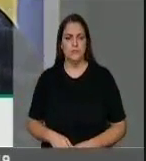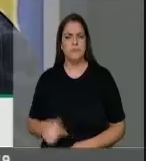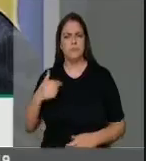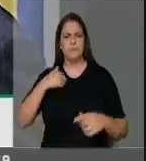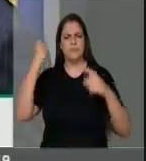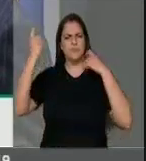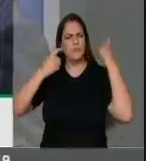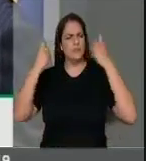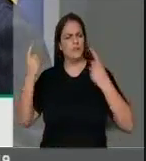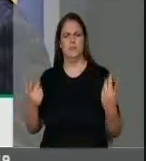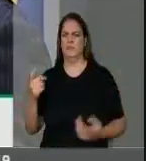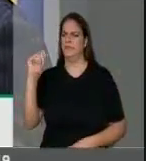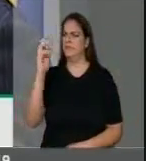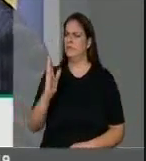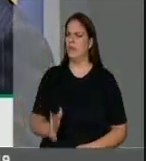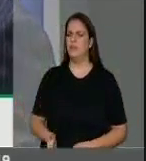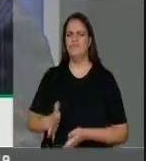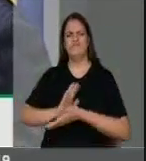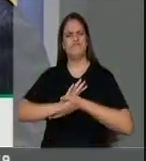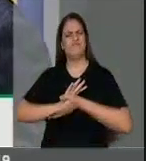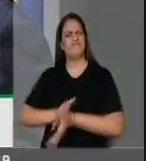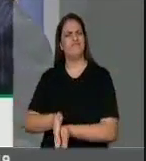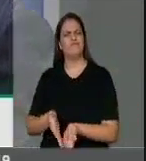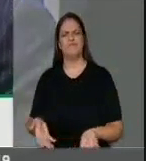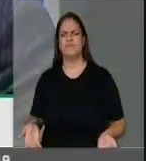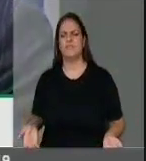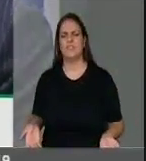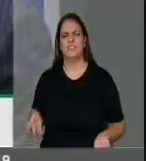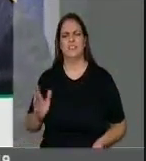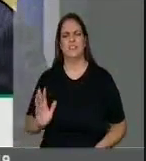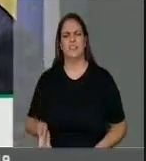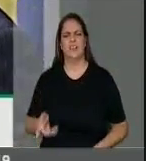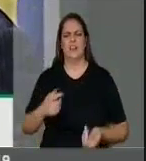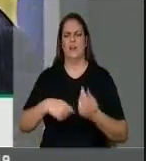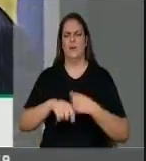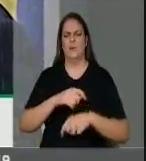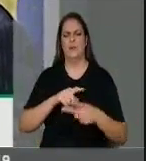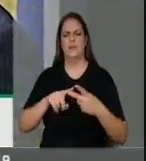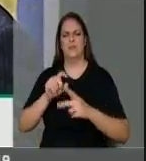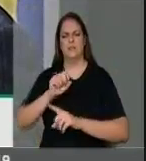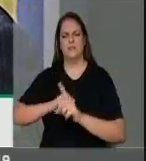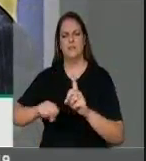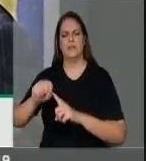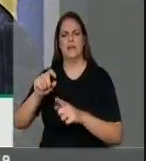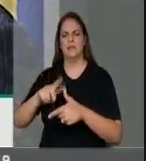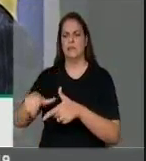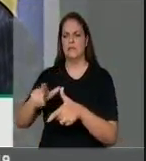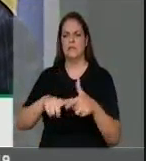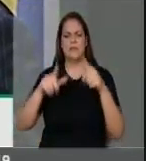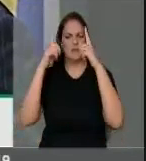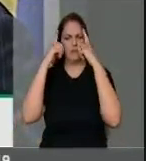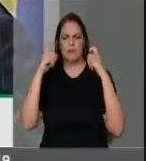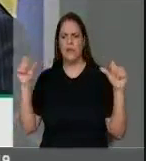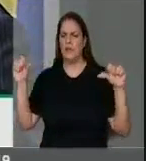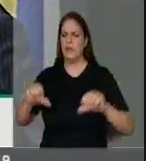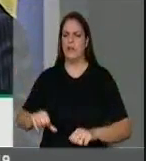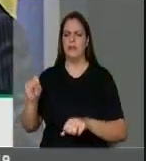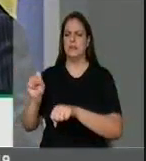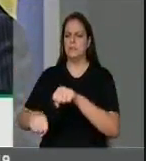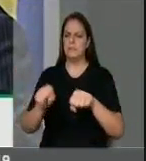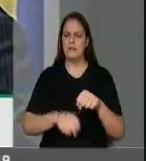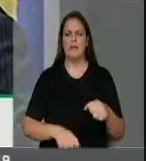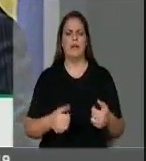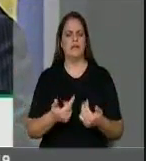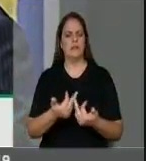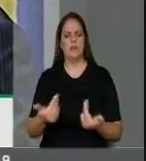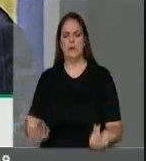que foi entregue, destruído economicamente, socialmente, e que aí estão as responsabilidades. A criminalidade à solta, os homicídios